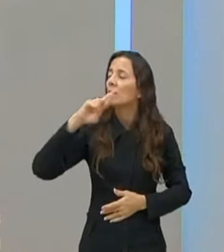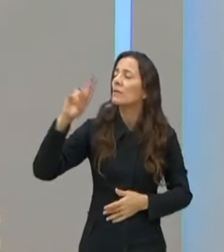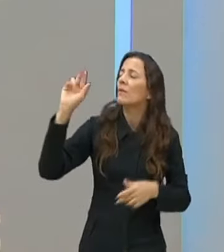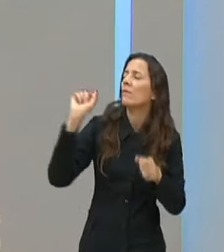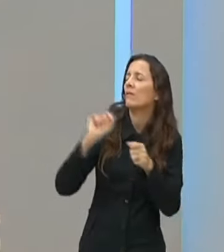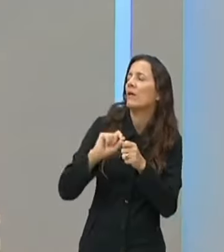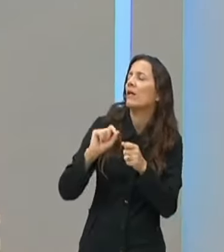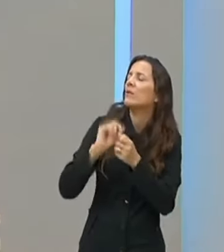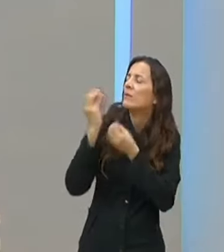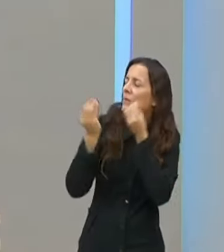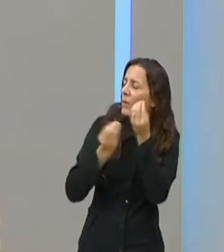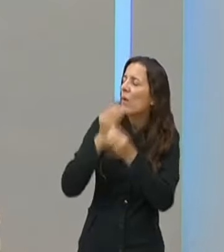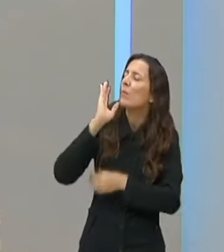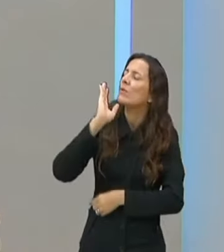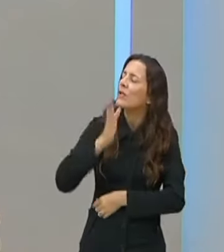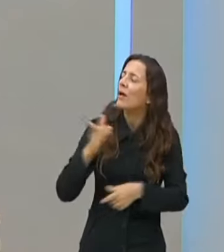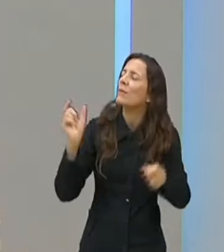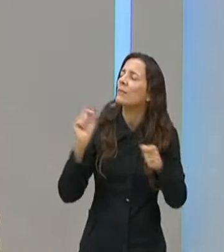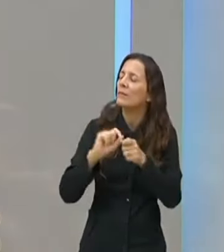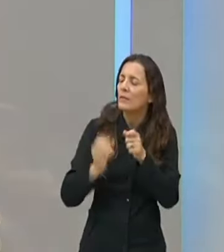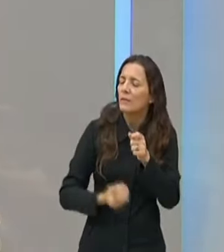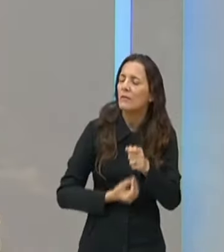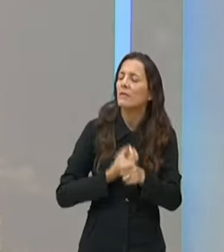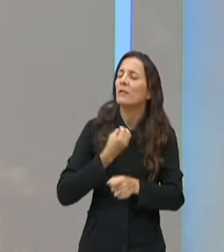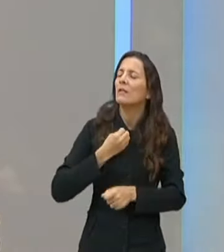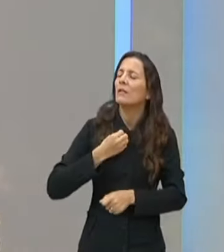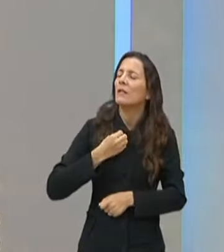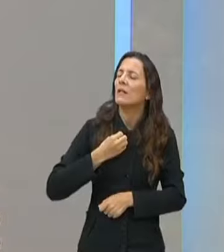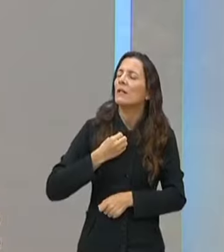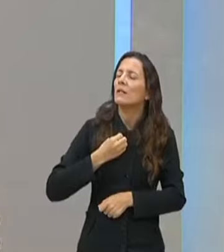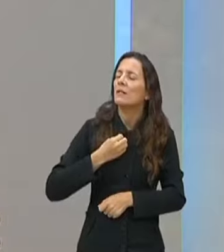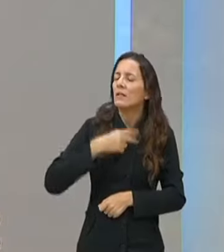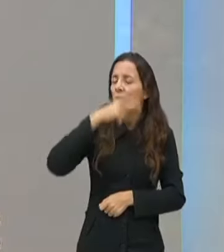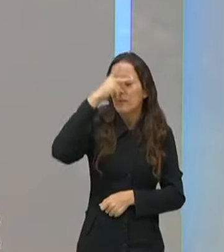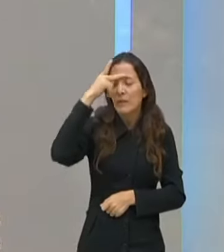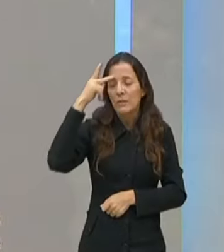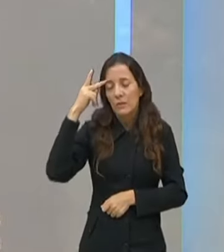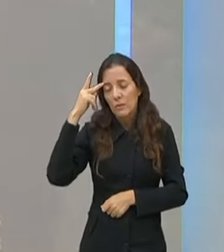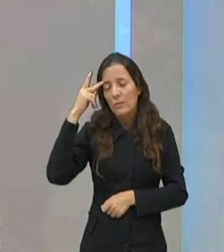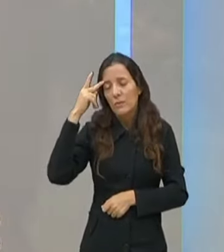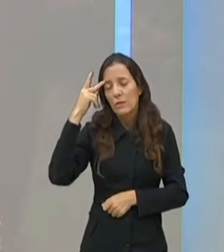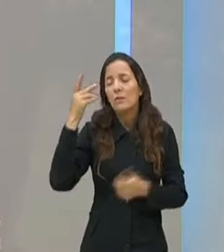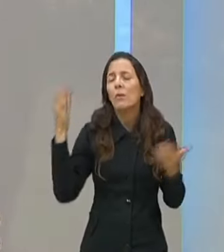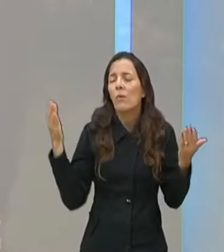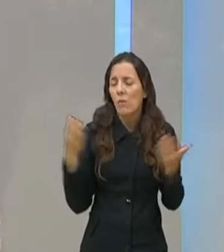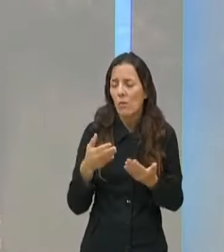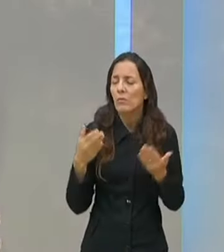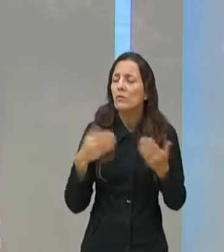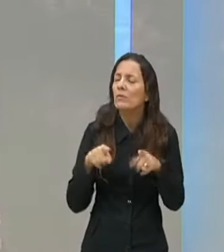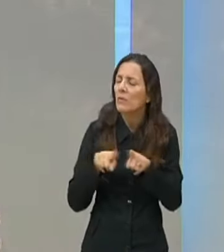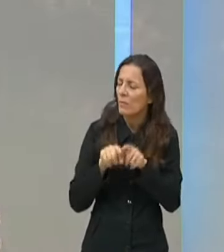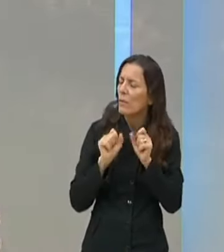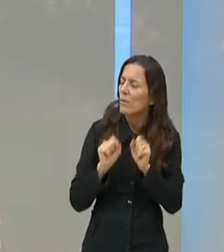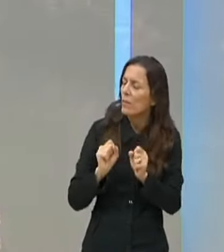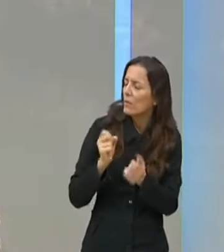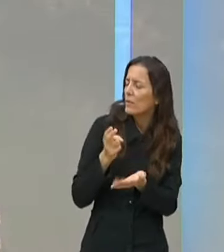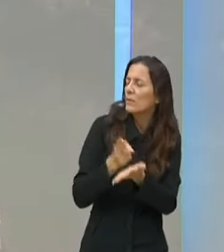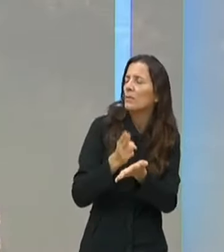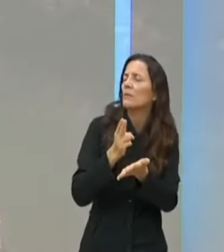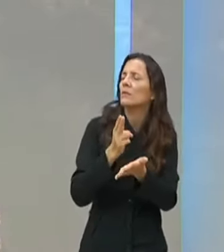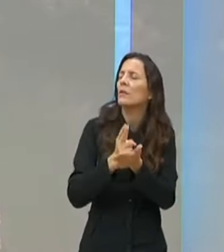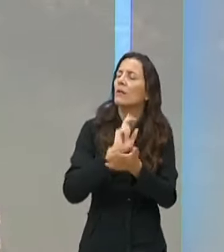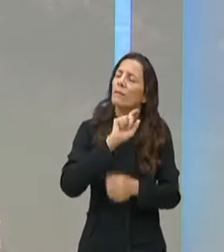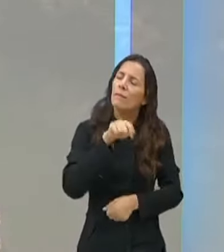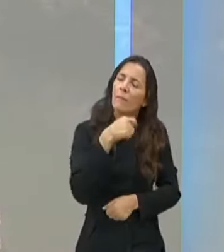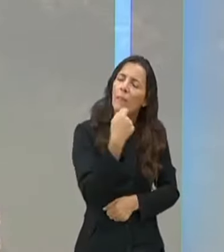tantos lares que tu entraste, Senhor. Faça isto esta noite. Entra nos lares com